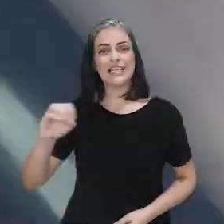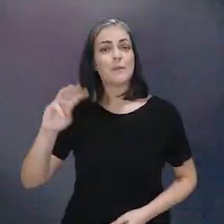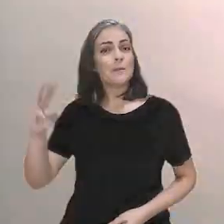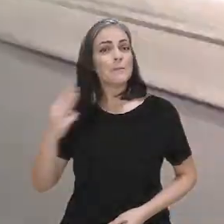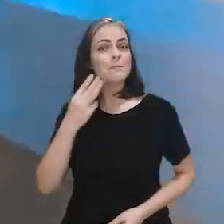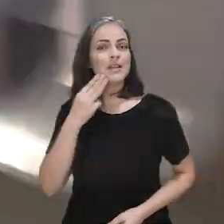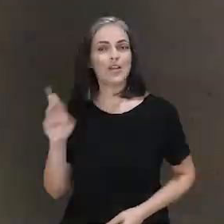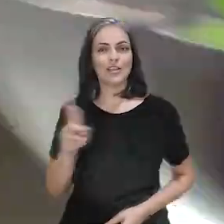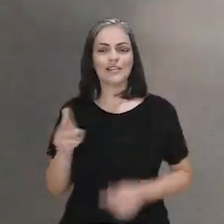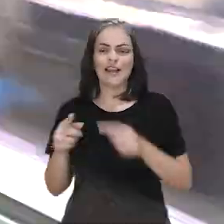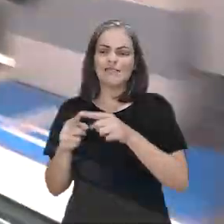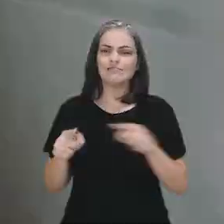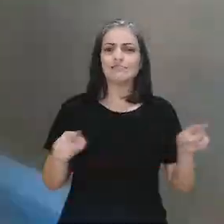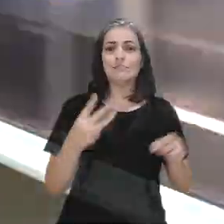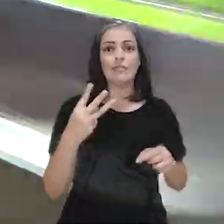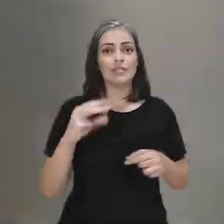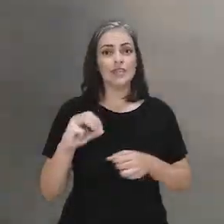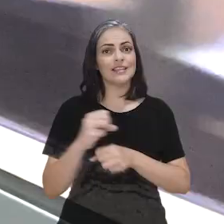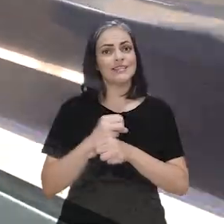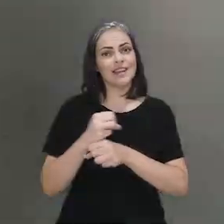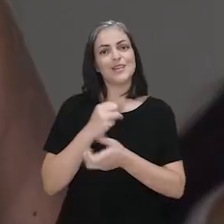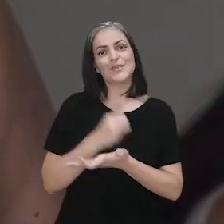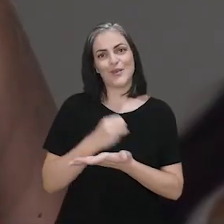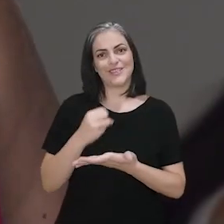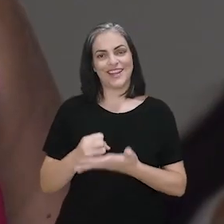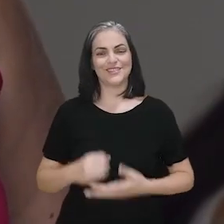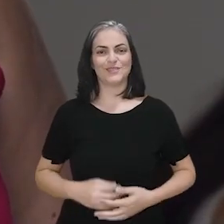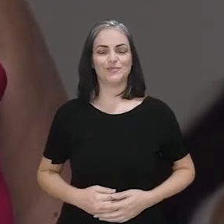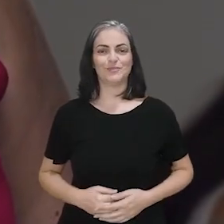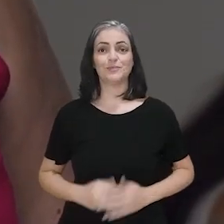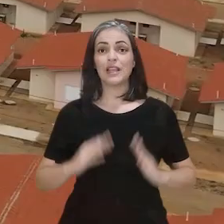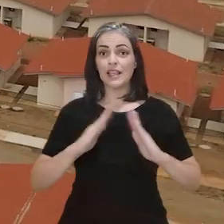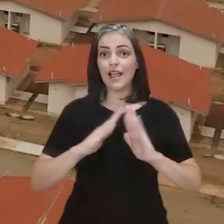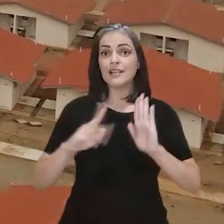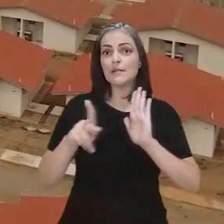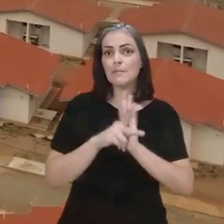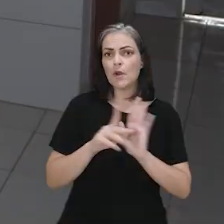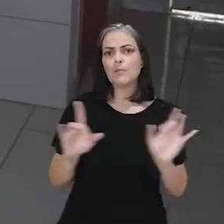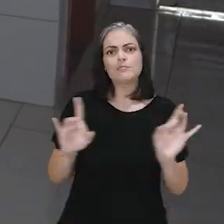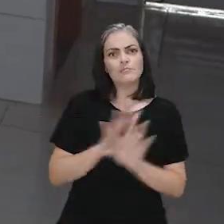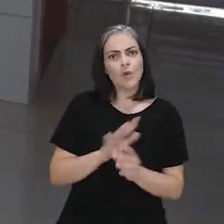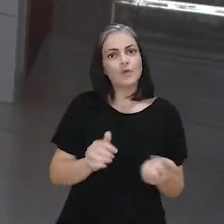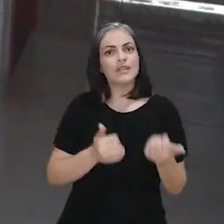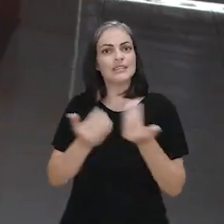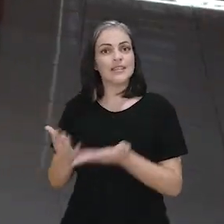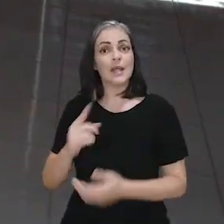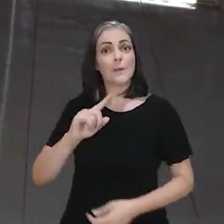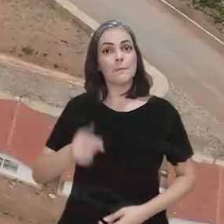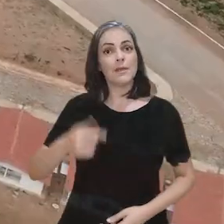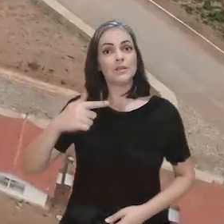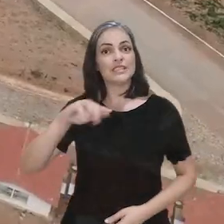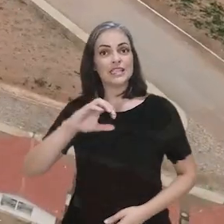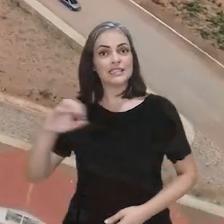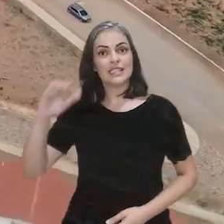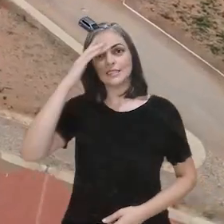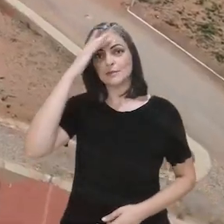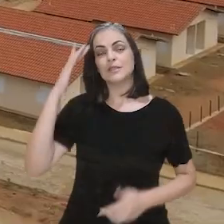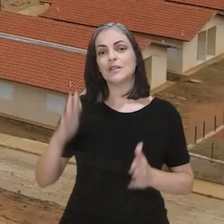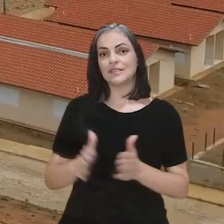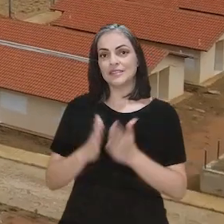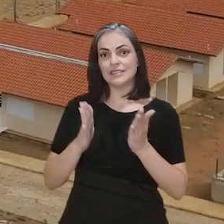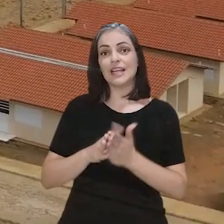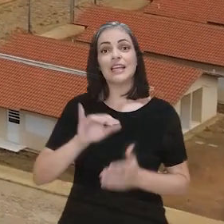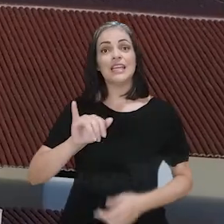R$3,7 bilhões ao longo dos 30 anos do contrato. Realizamos o sonho da casa própria para 1.700 pessoas de baixa renda